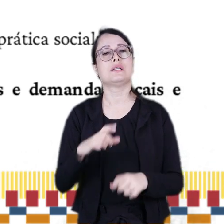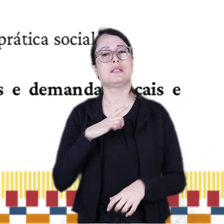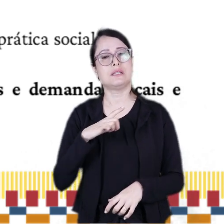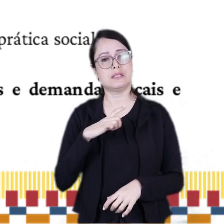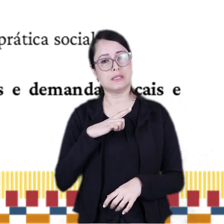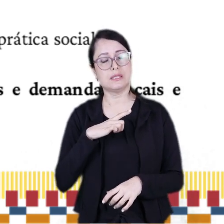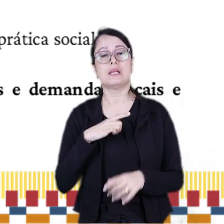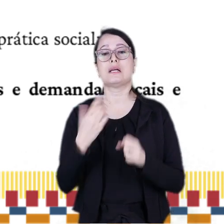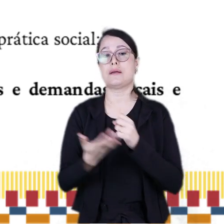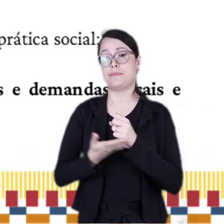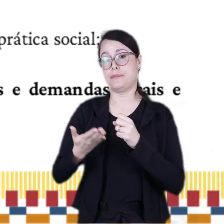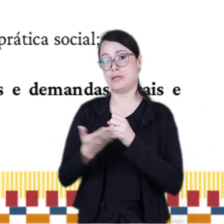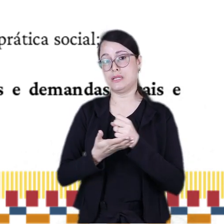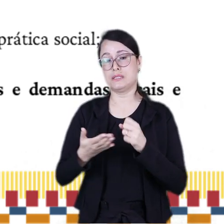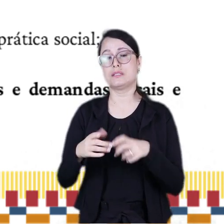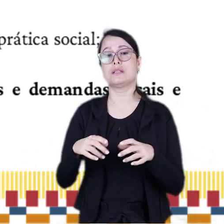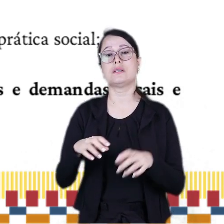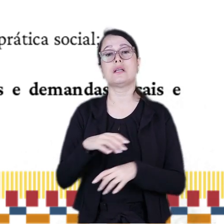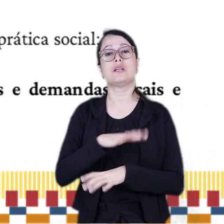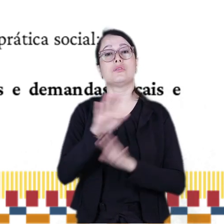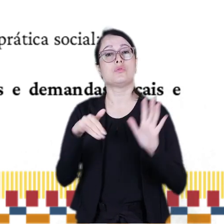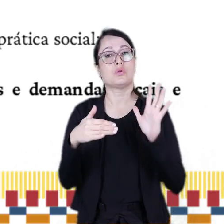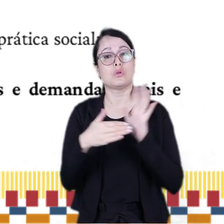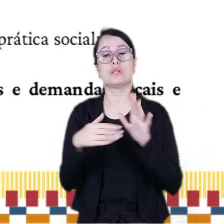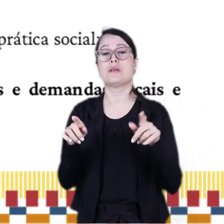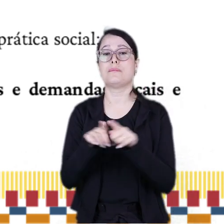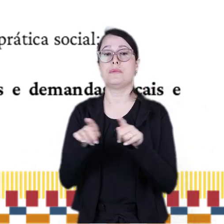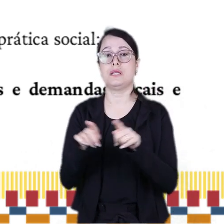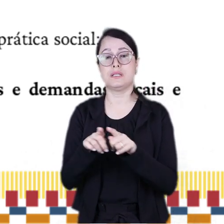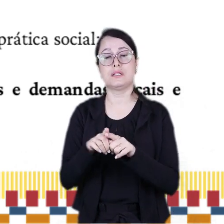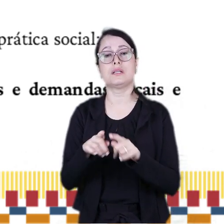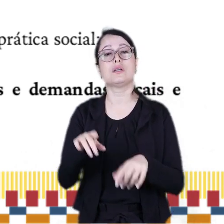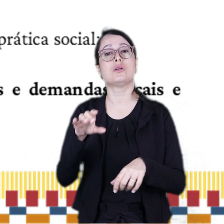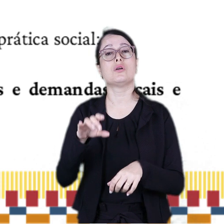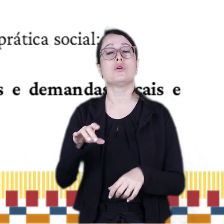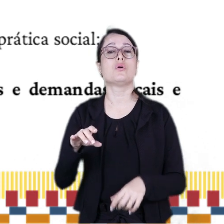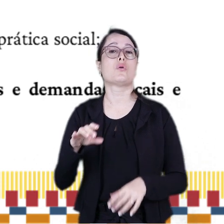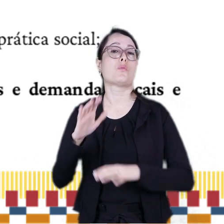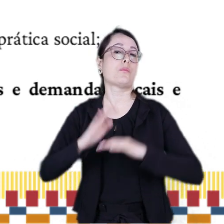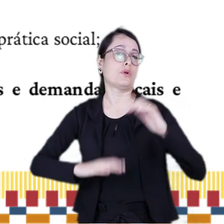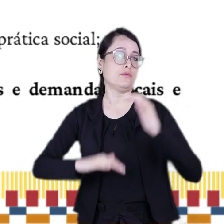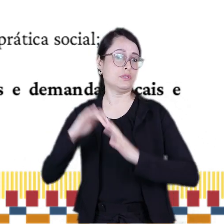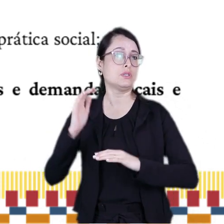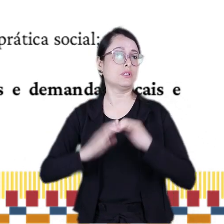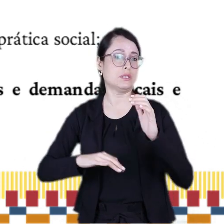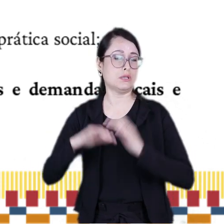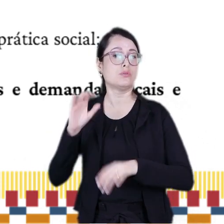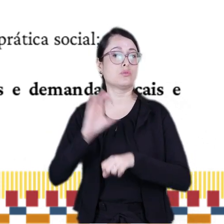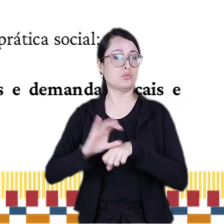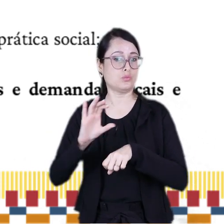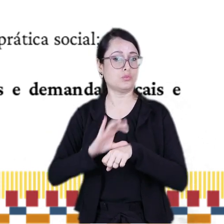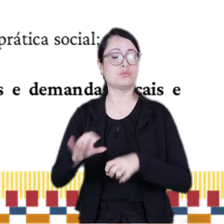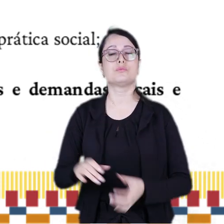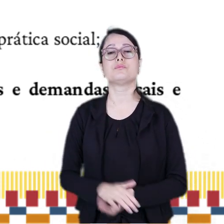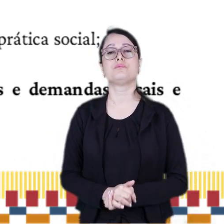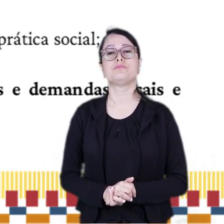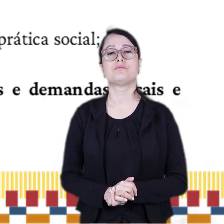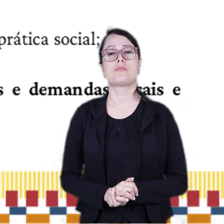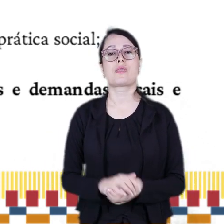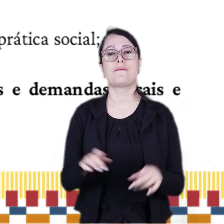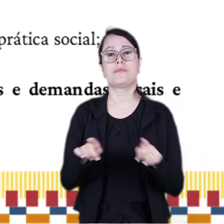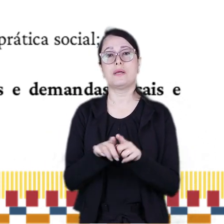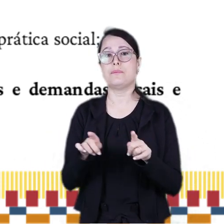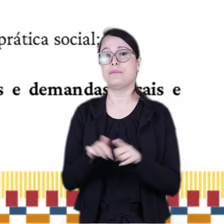nós não estamos fazendo uma substituição mas uma ampliação das aprendizagens de forma que atendida a formação geral